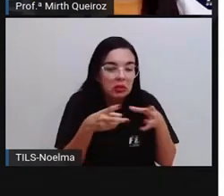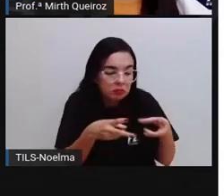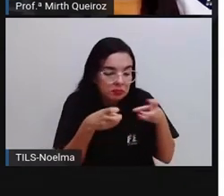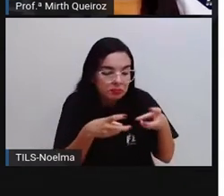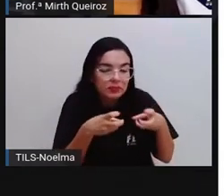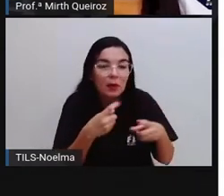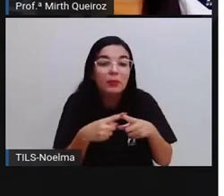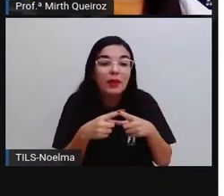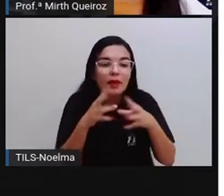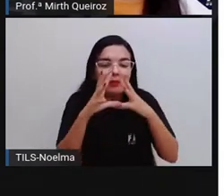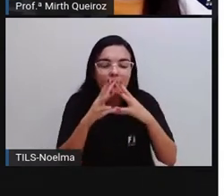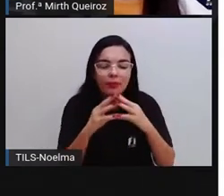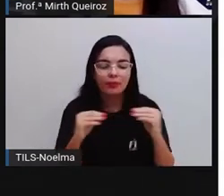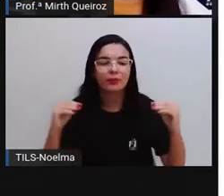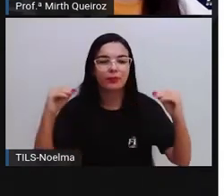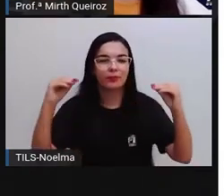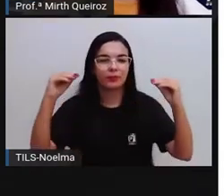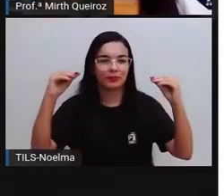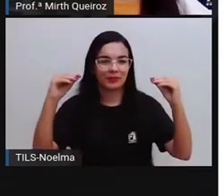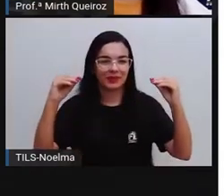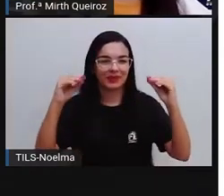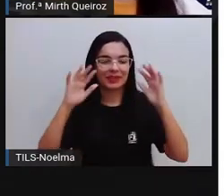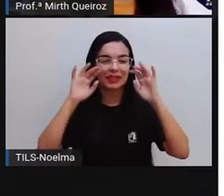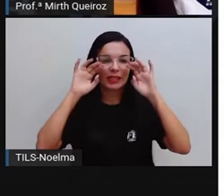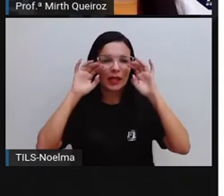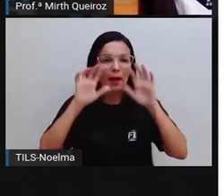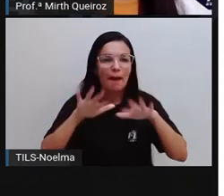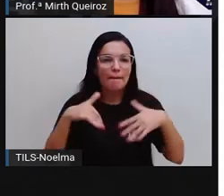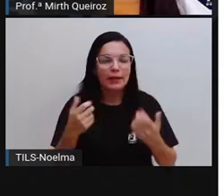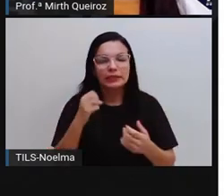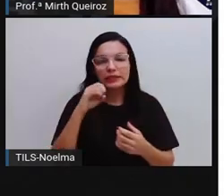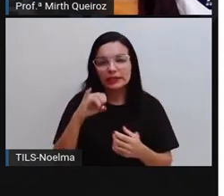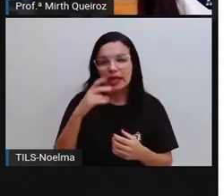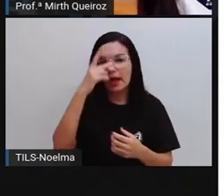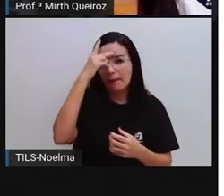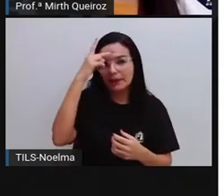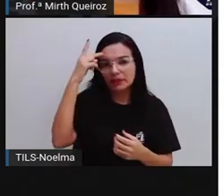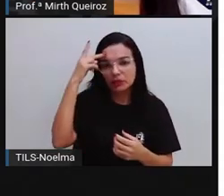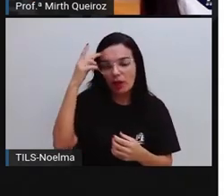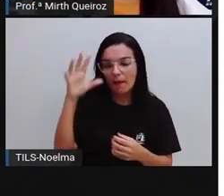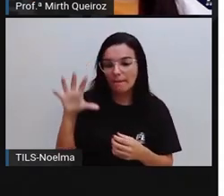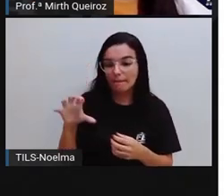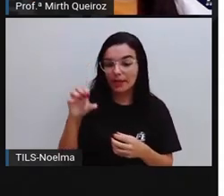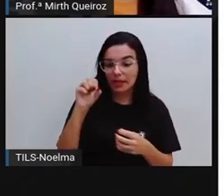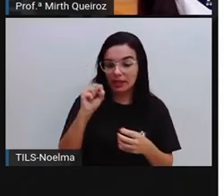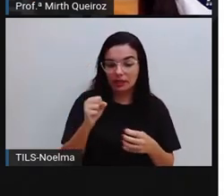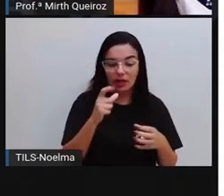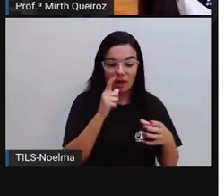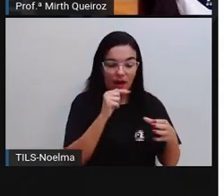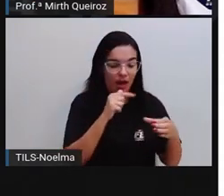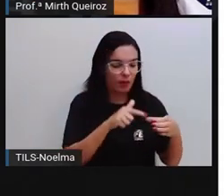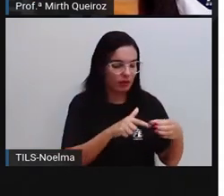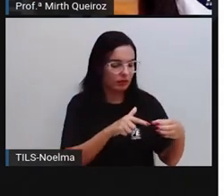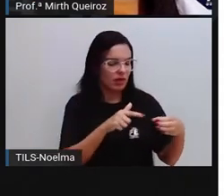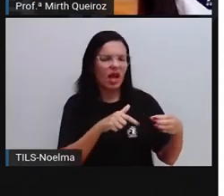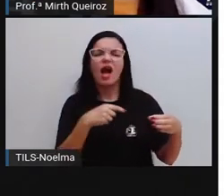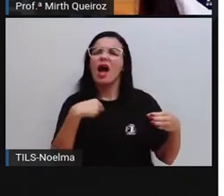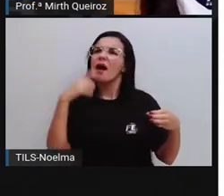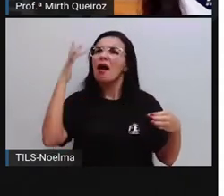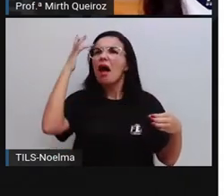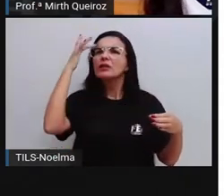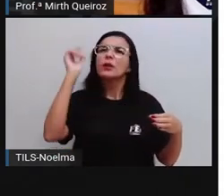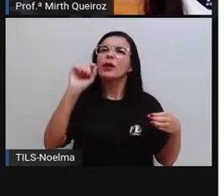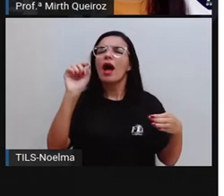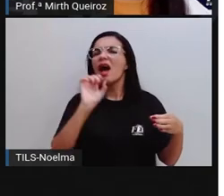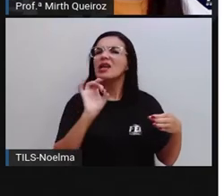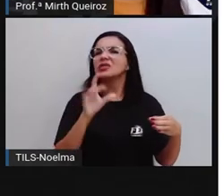na água. E uma pessoa vendo ali, né, a olho nu ali, pegando aquele copo de água, ela pode achar que se trata